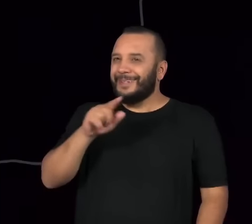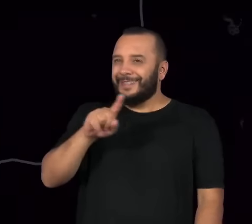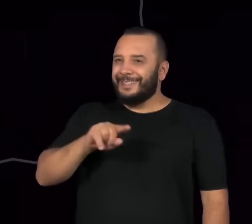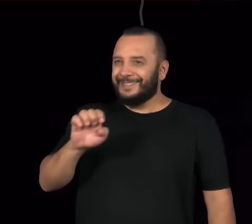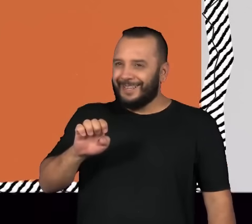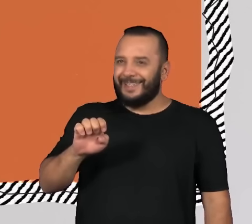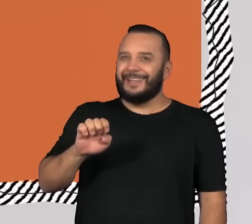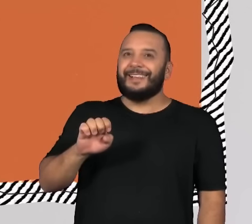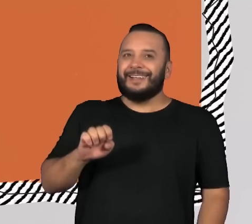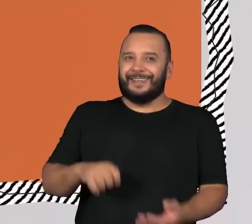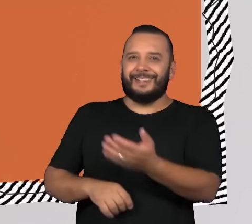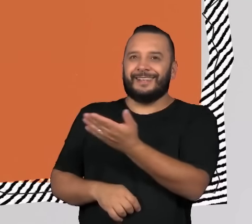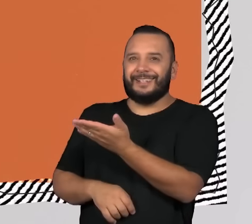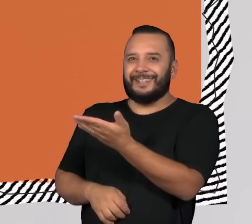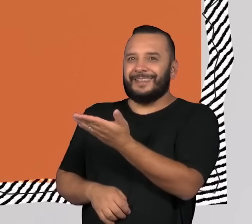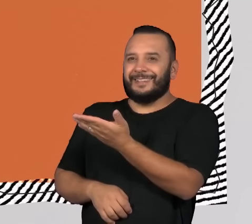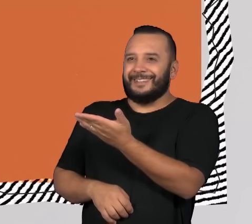Sim.